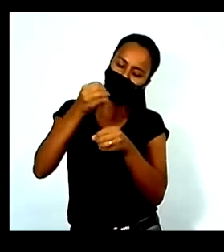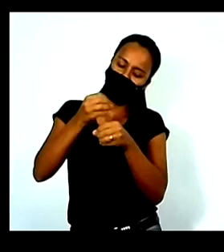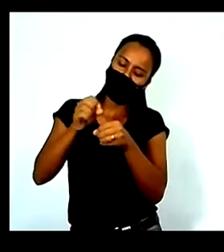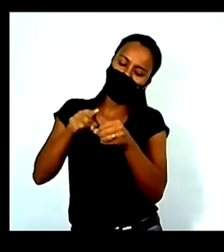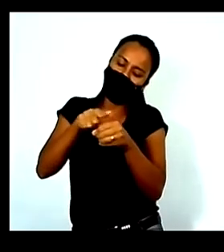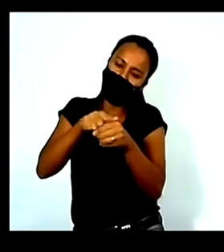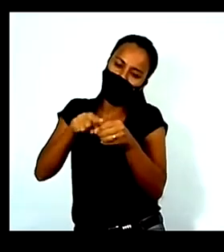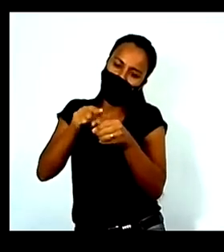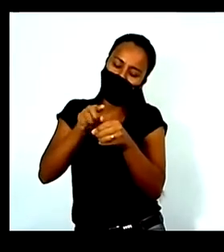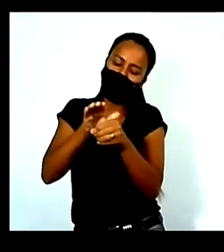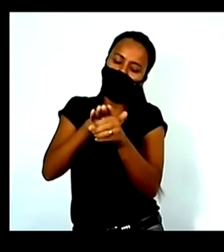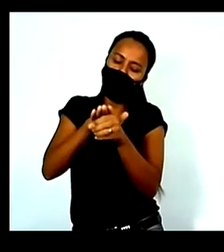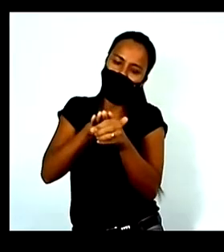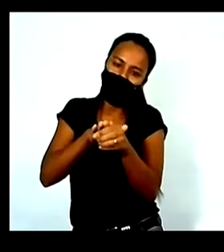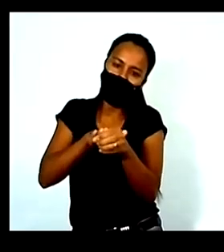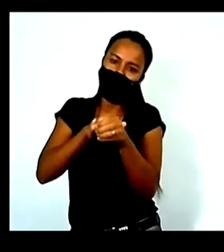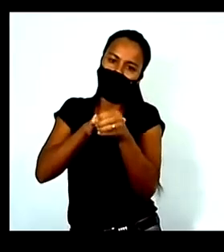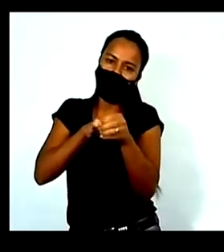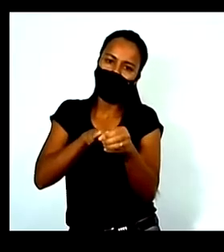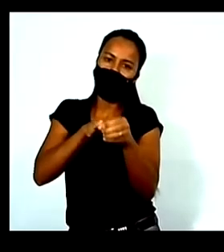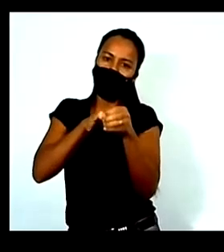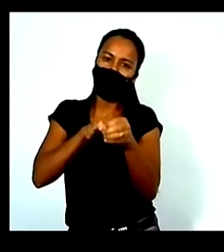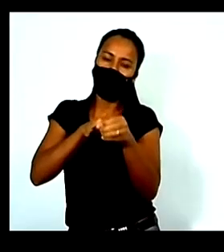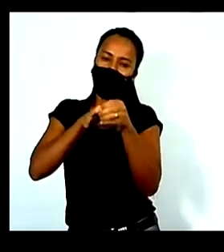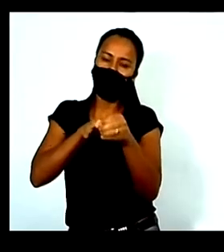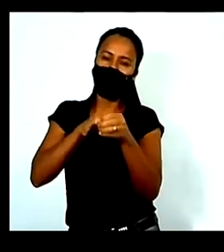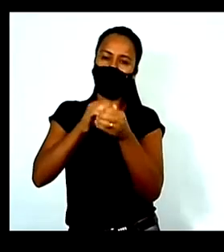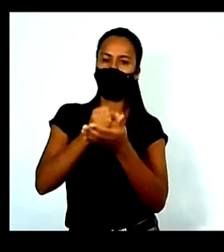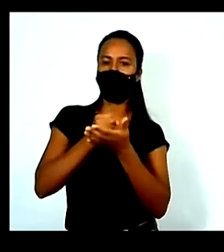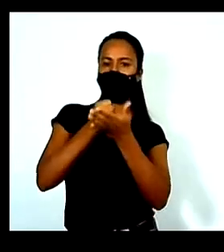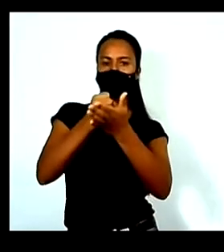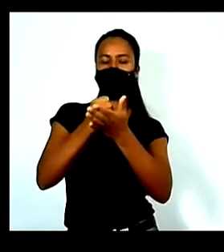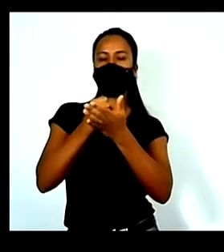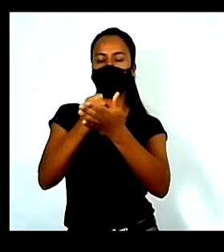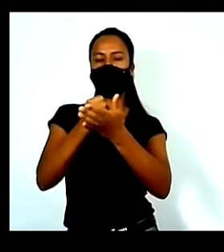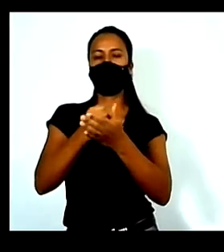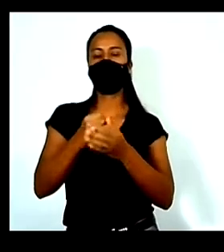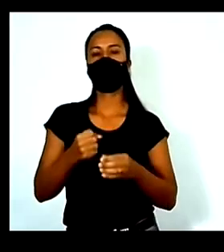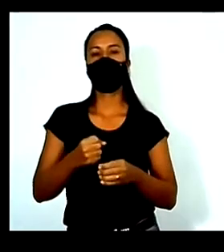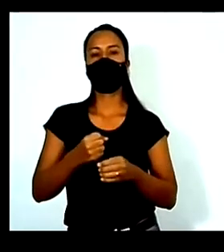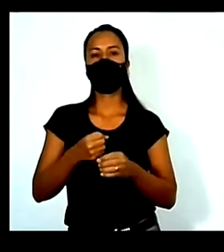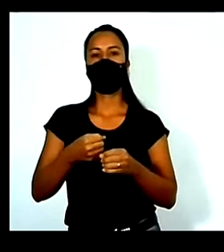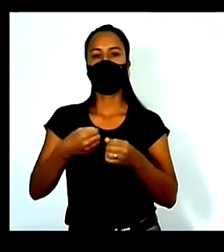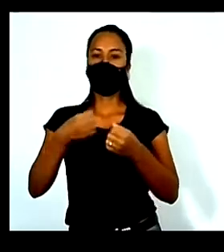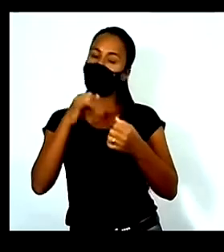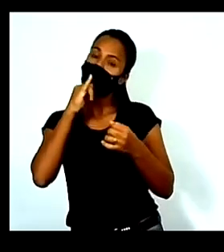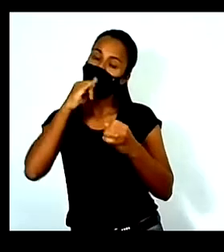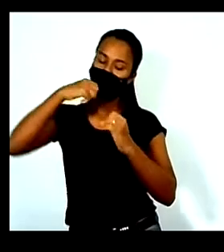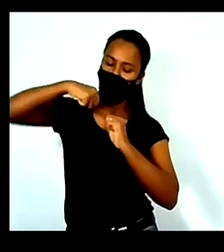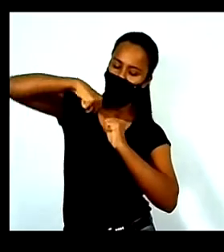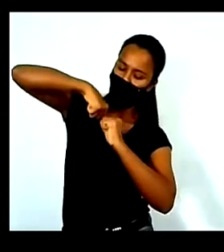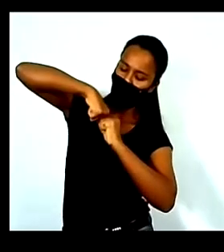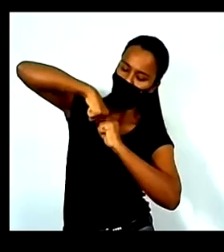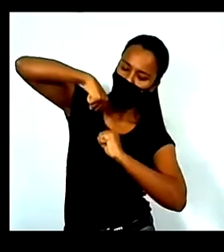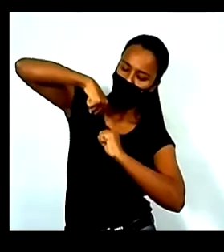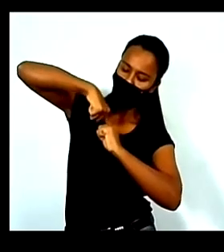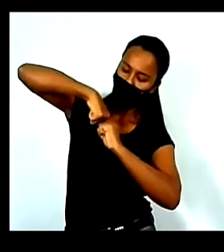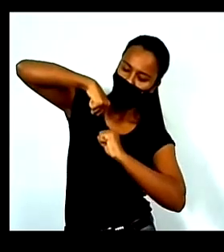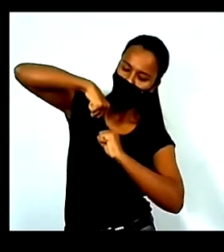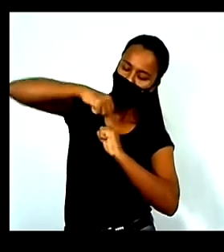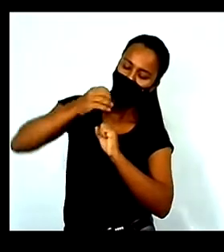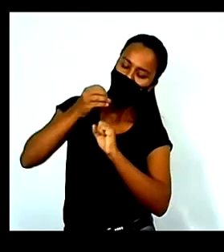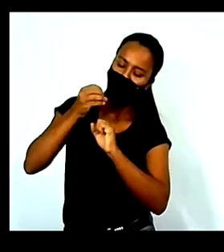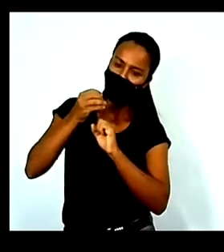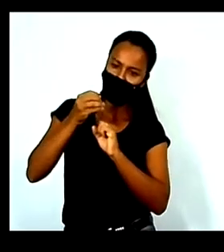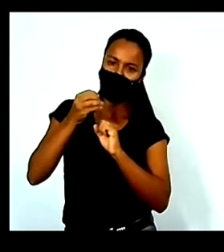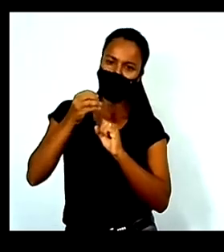fazer com que haja o amortecimento de choques entre essas vértebras. Então, para que elas não se atritem e que, consequentemente, não se venham